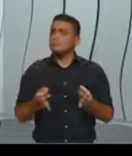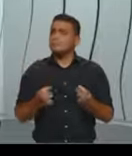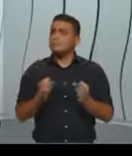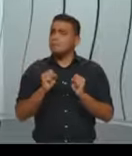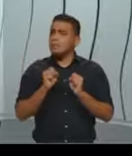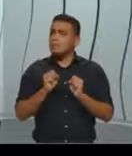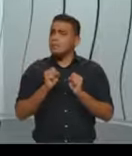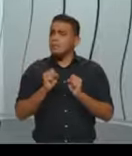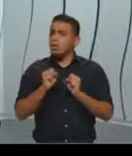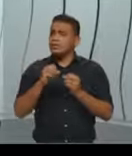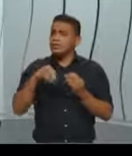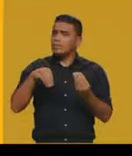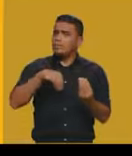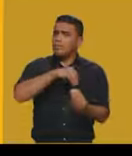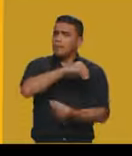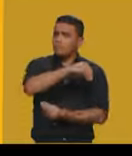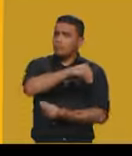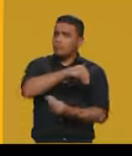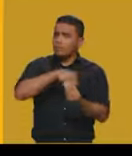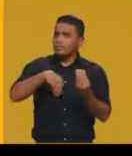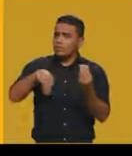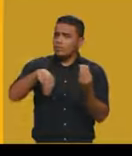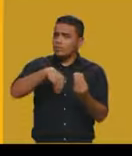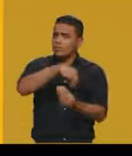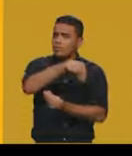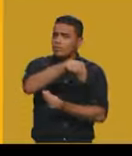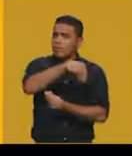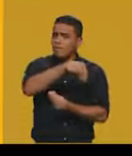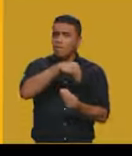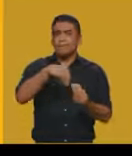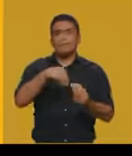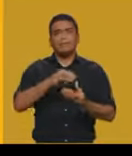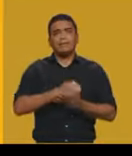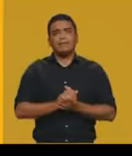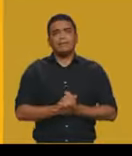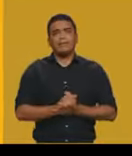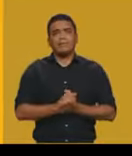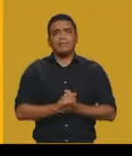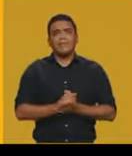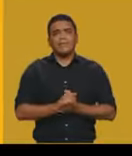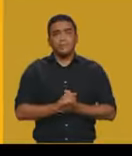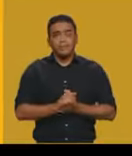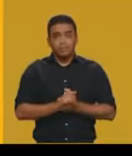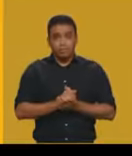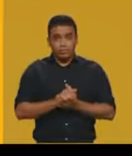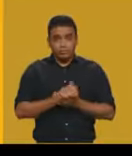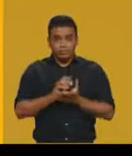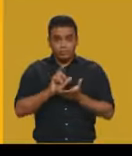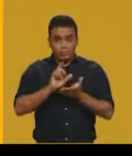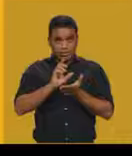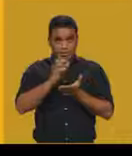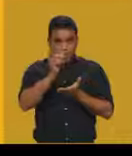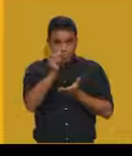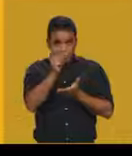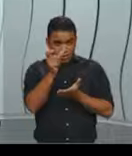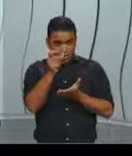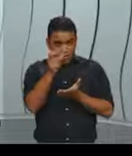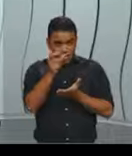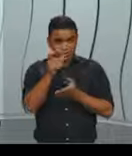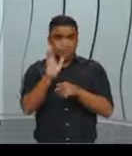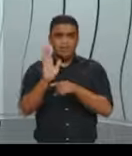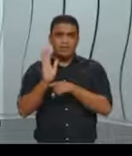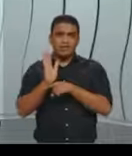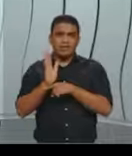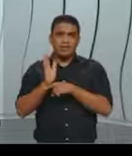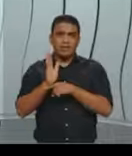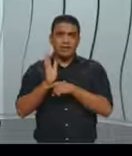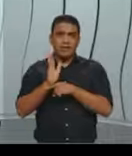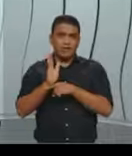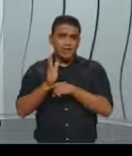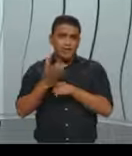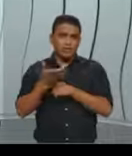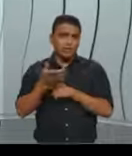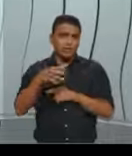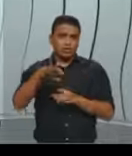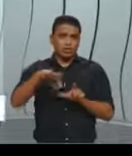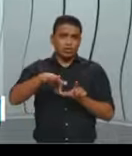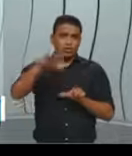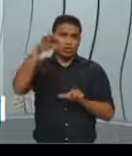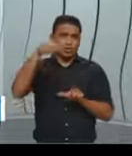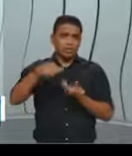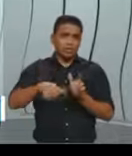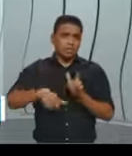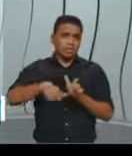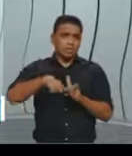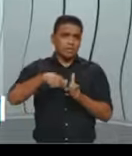com permutação, era se o ingresso do cinema for sorteado primeiro, quantas possibilidades nós temos?